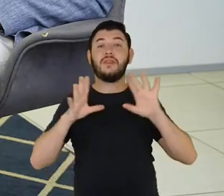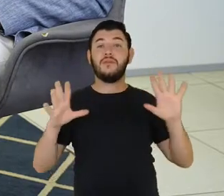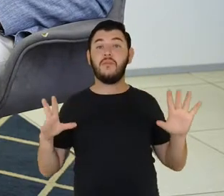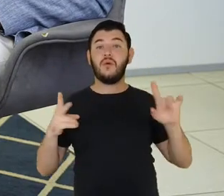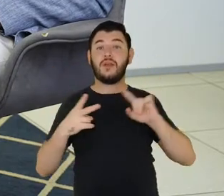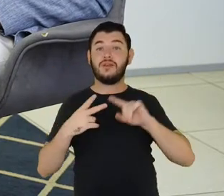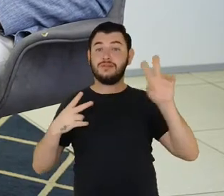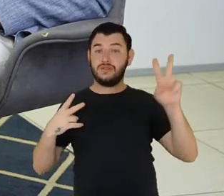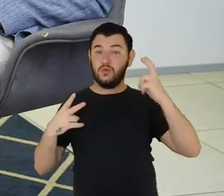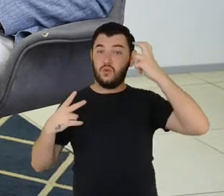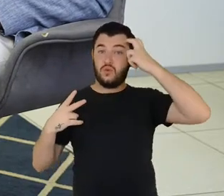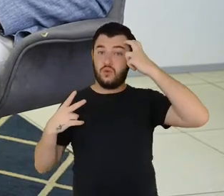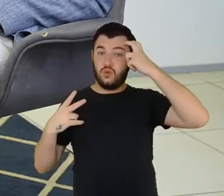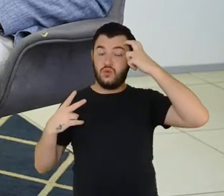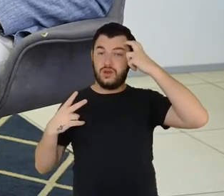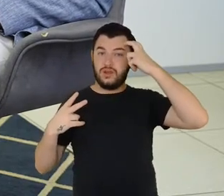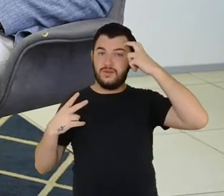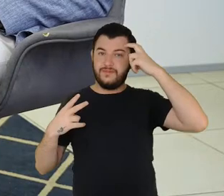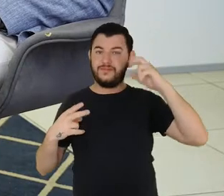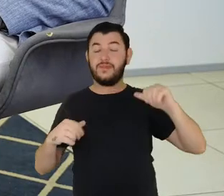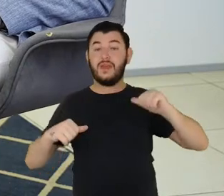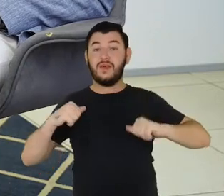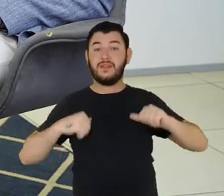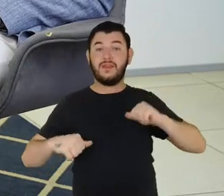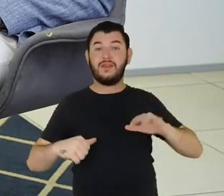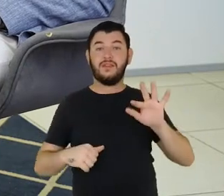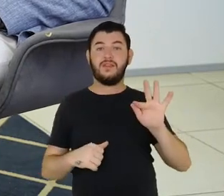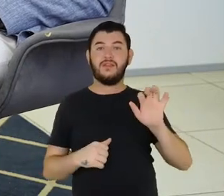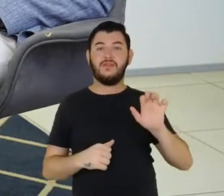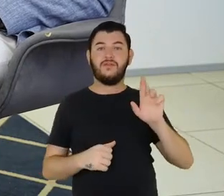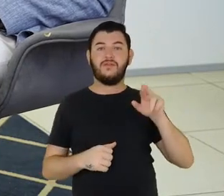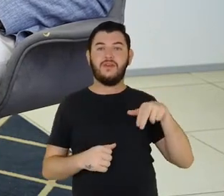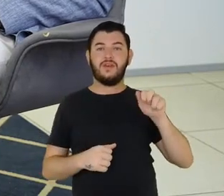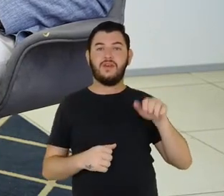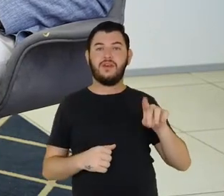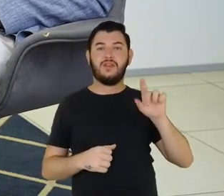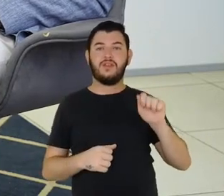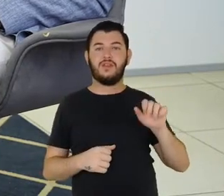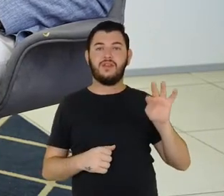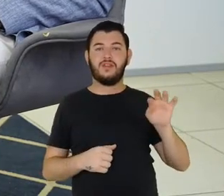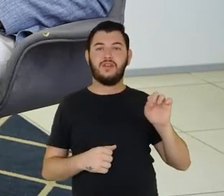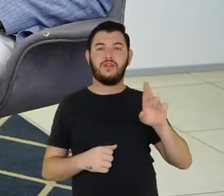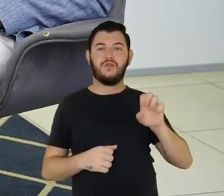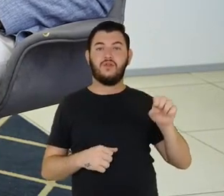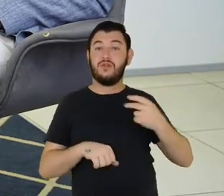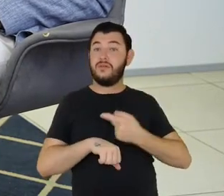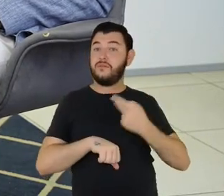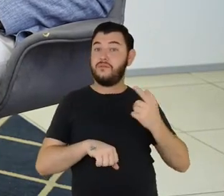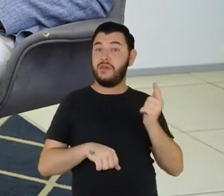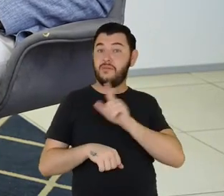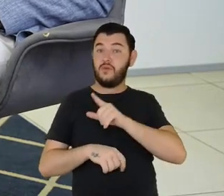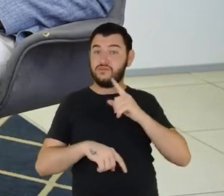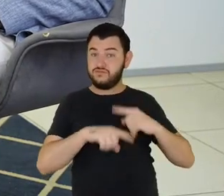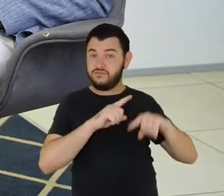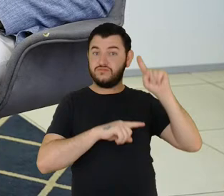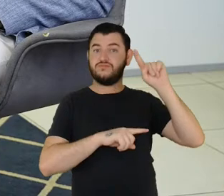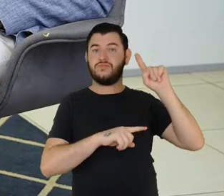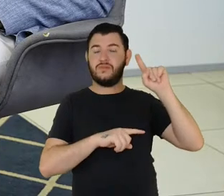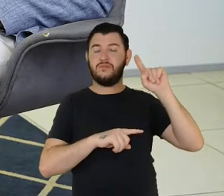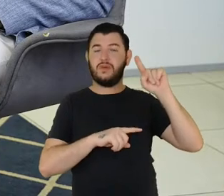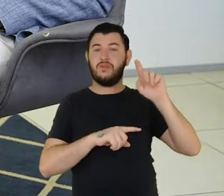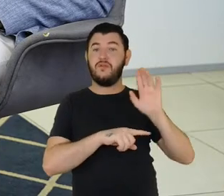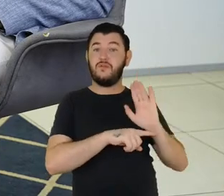inclusive, ela ganhou, né, o Globo de Ouro, né, pela atuação no filme Ainda Estou Aqui. Como é que você viu essa